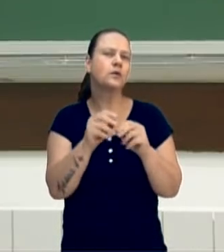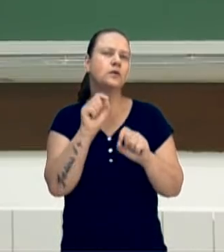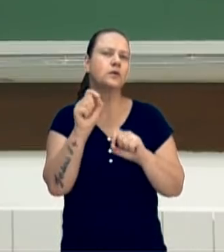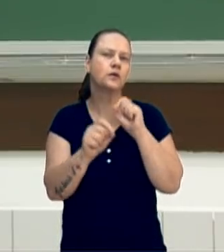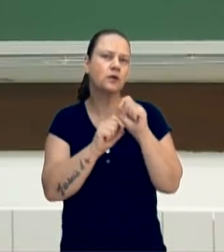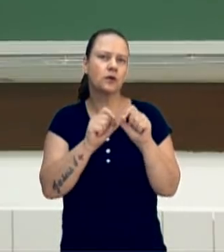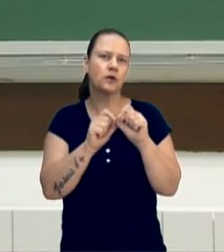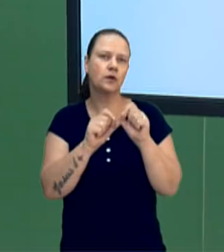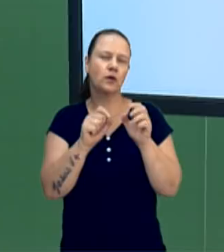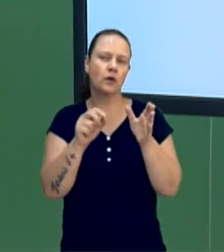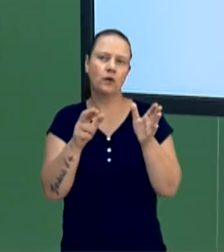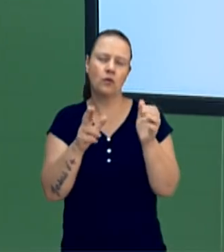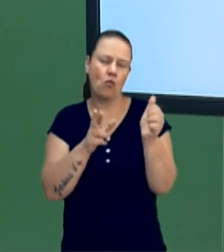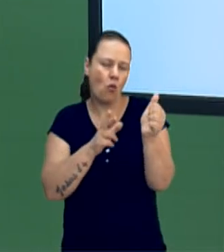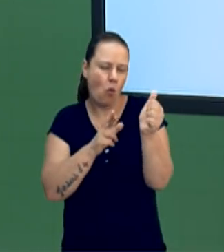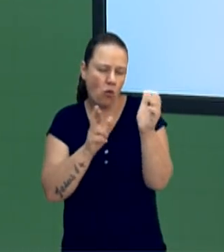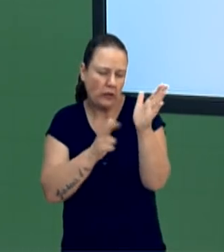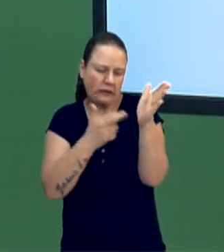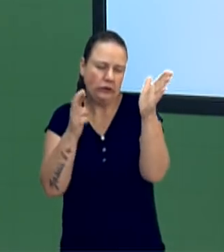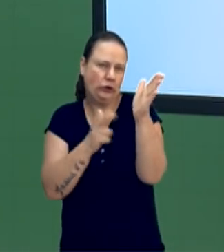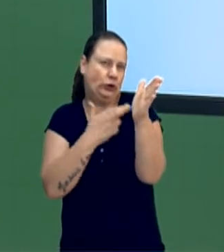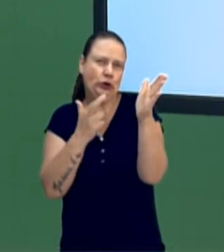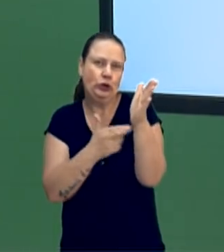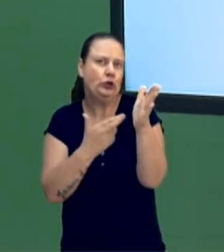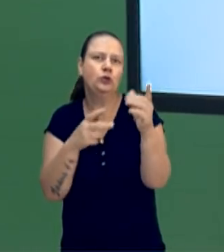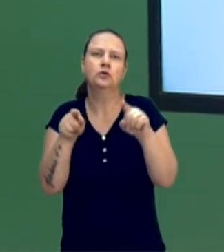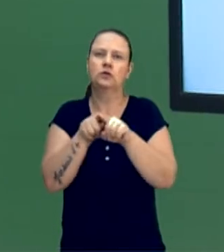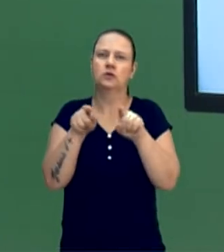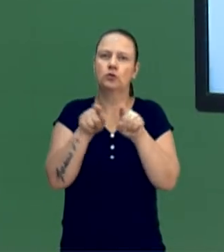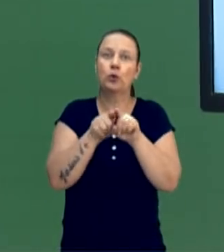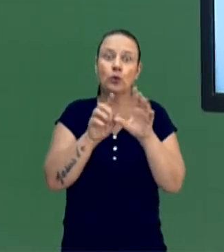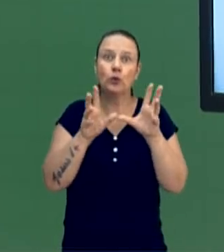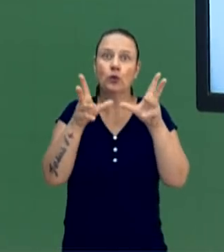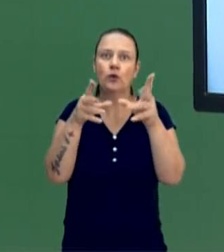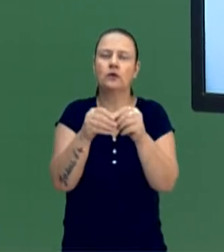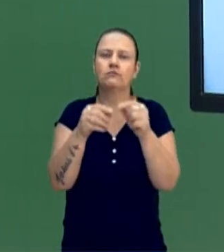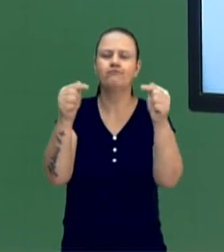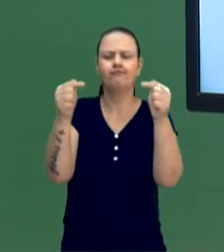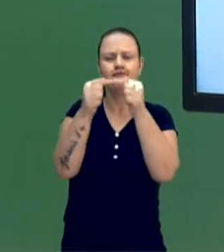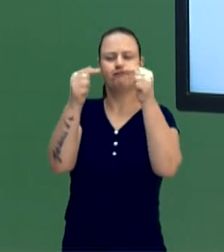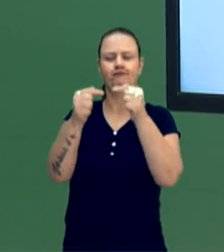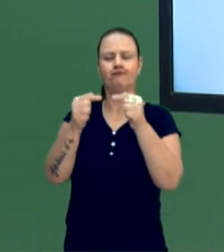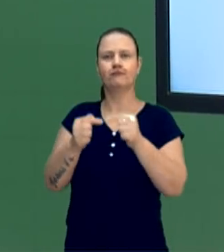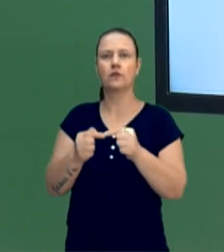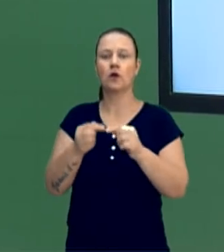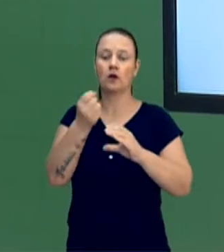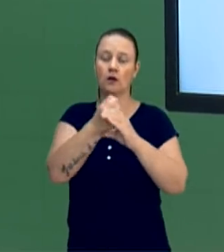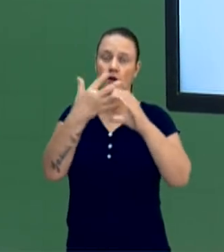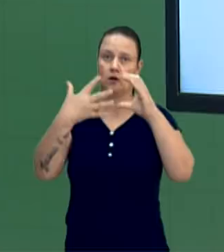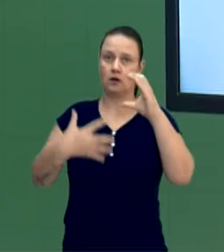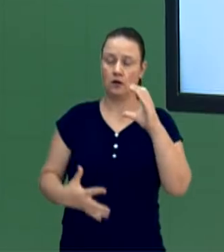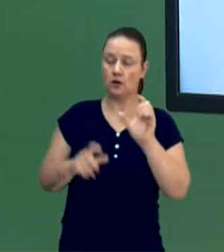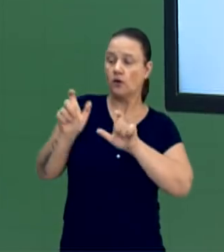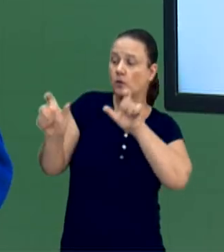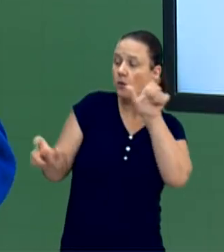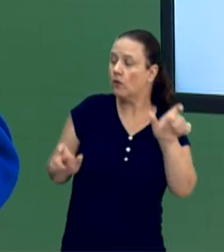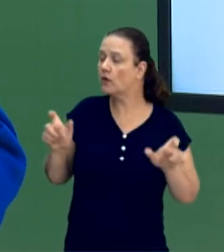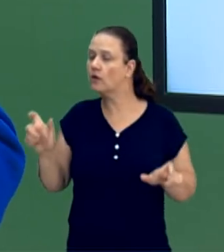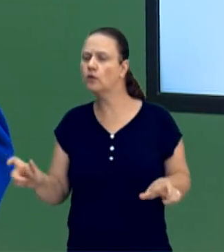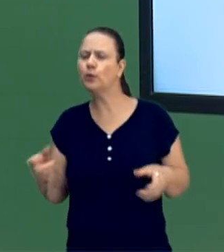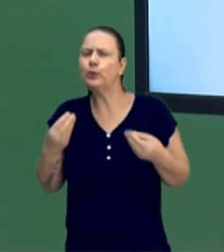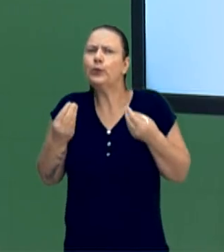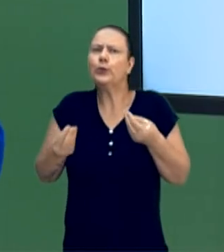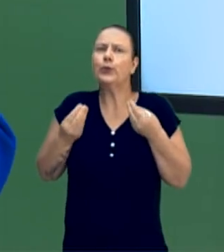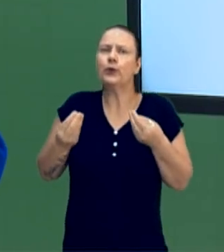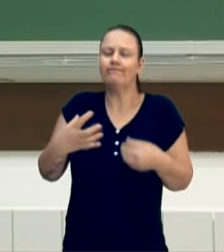do ritmo, da rima, e ele vai falar sobre as características das pessoas, como as